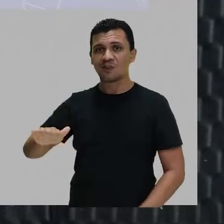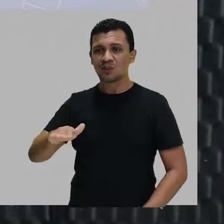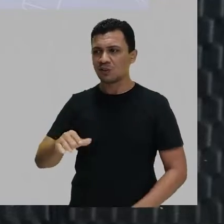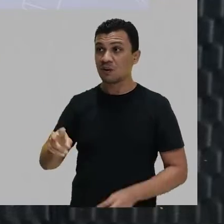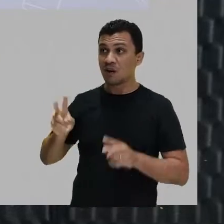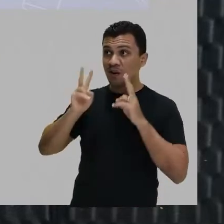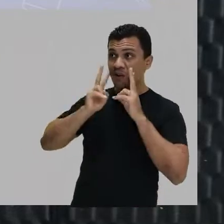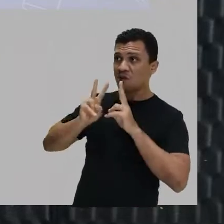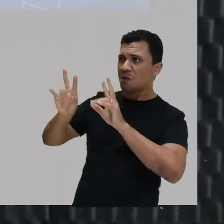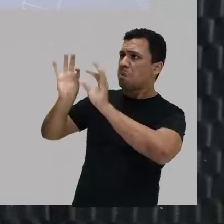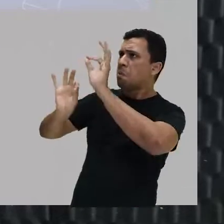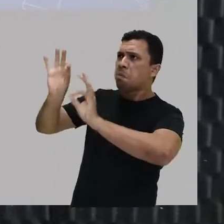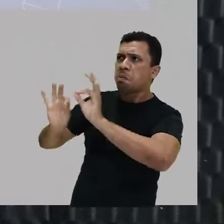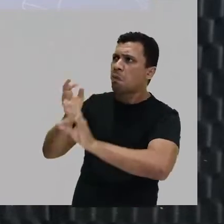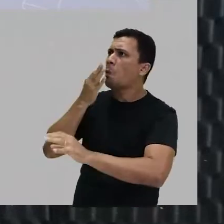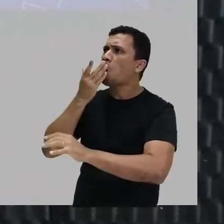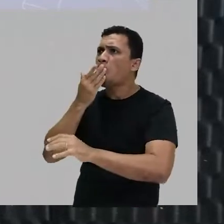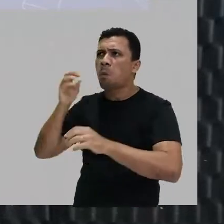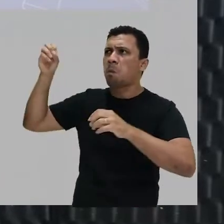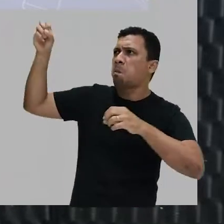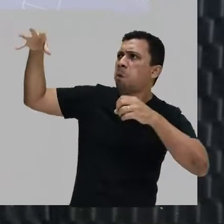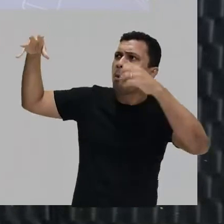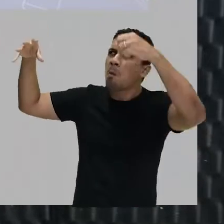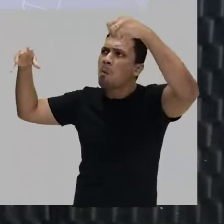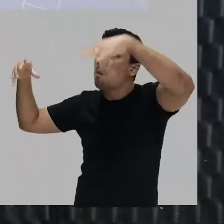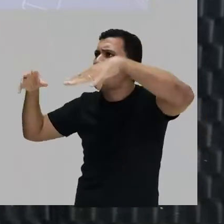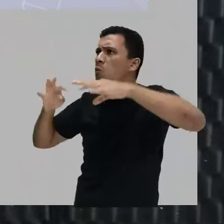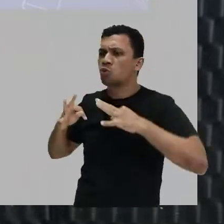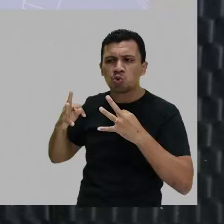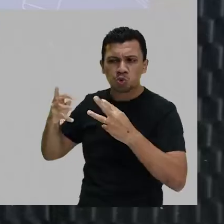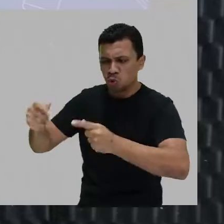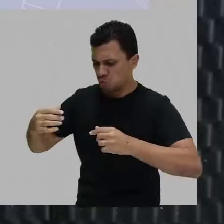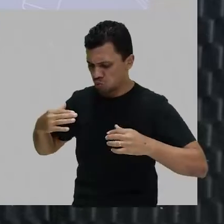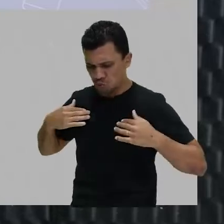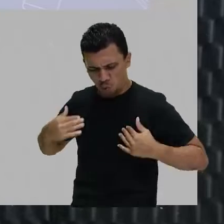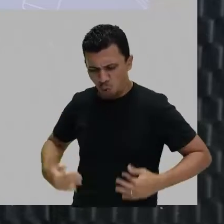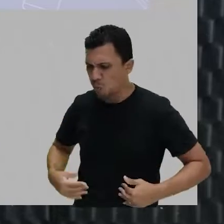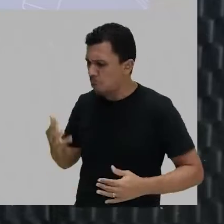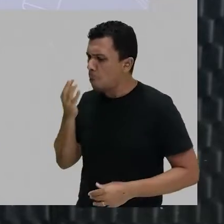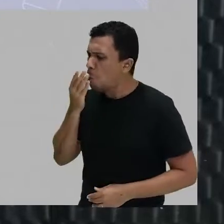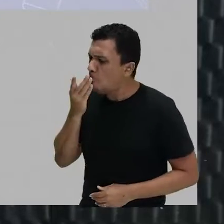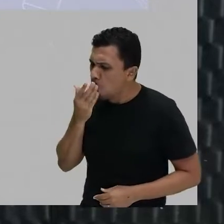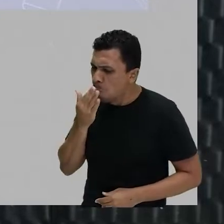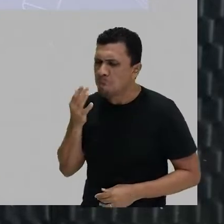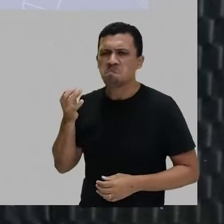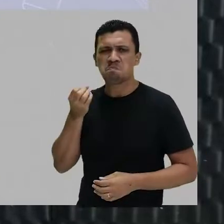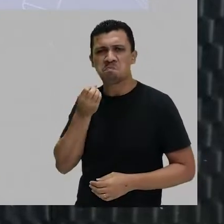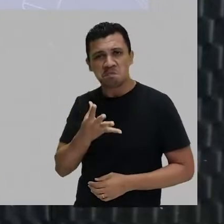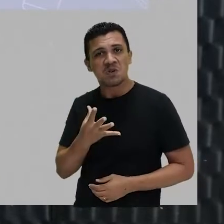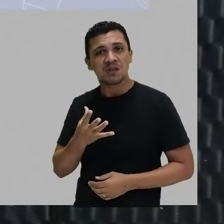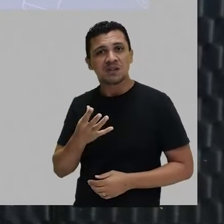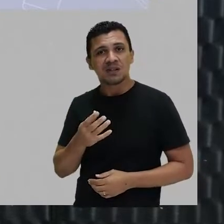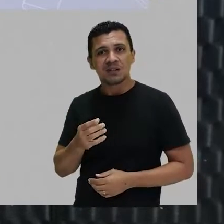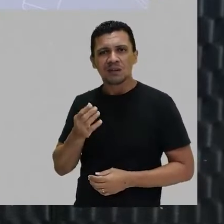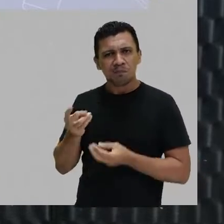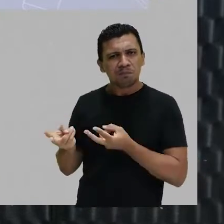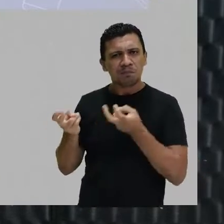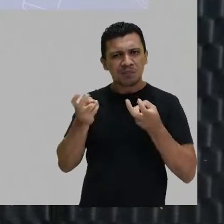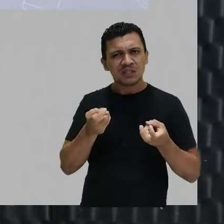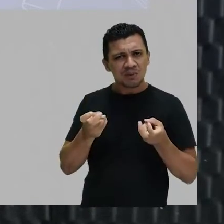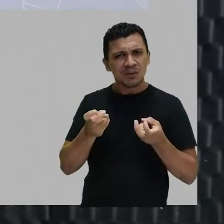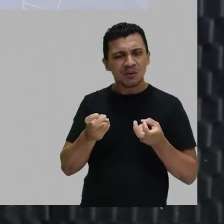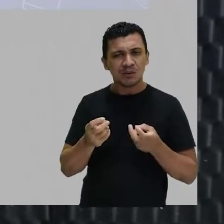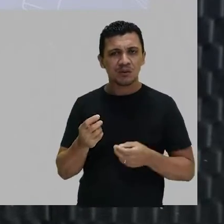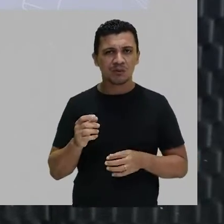coloridíssimo, com muita luz, muita cor, todos os personagens muito coloridos, todos os personagens entenderam a diferença da estética. Um é